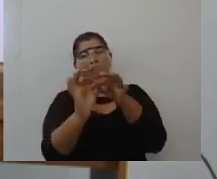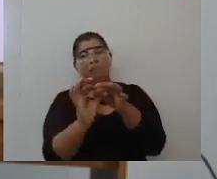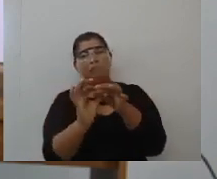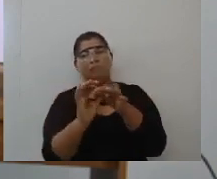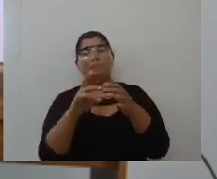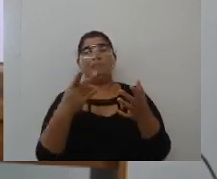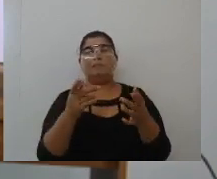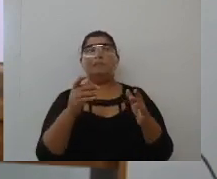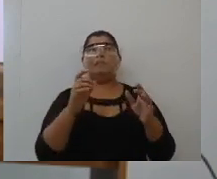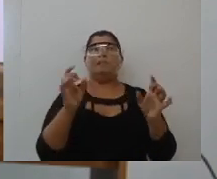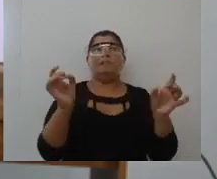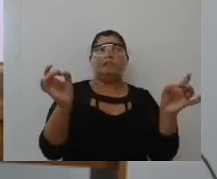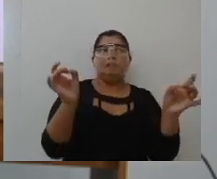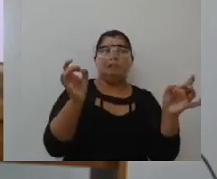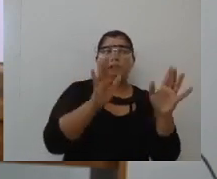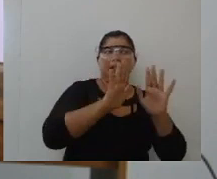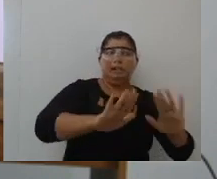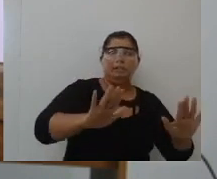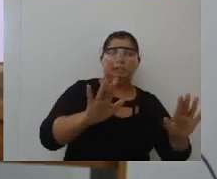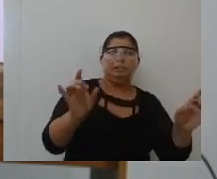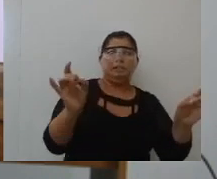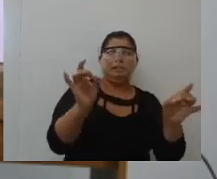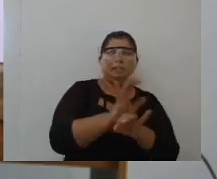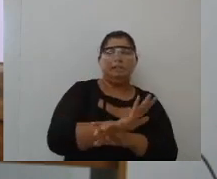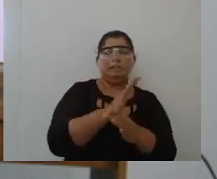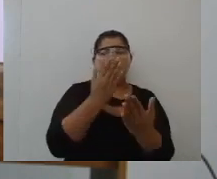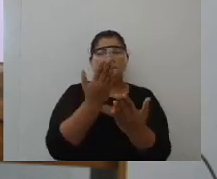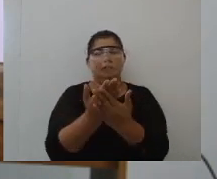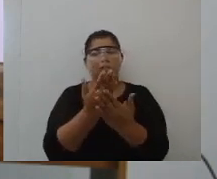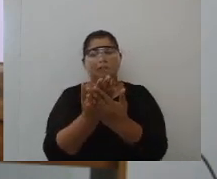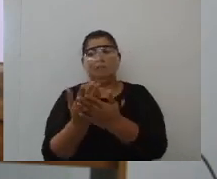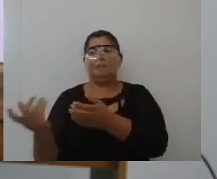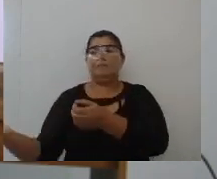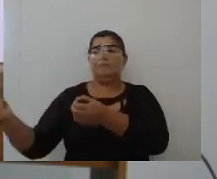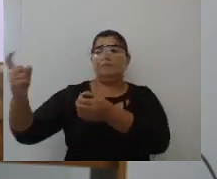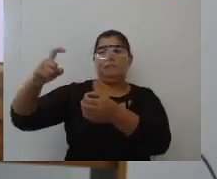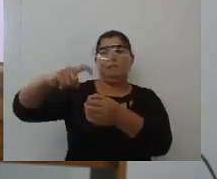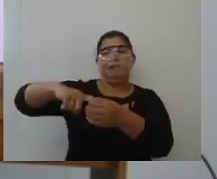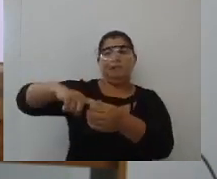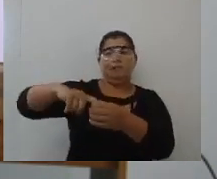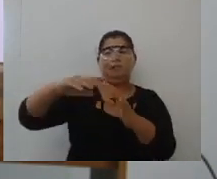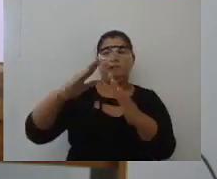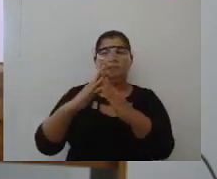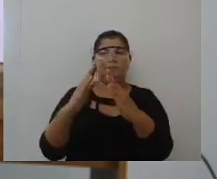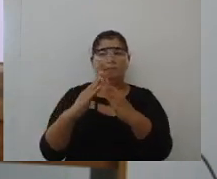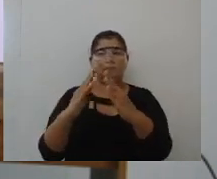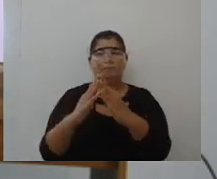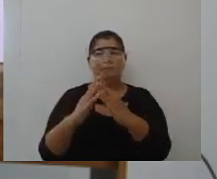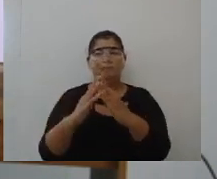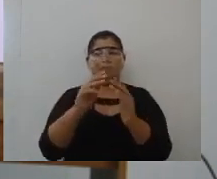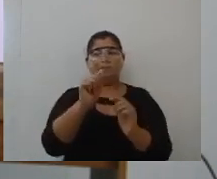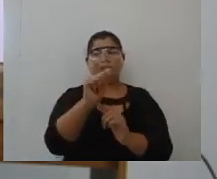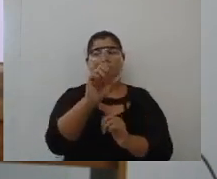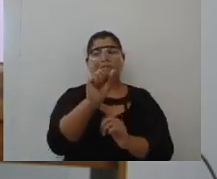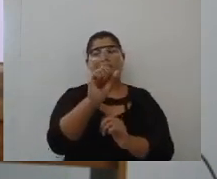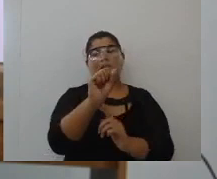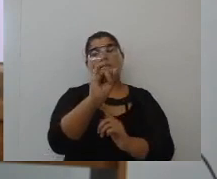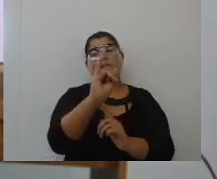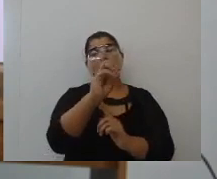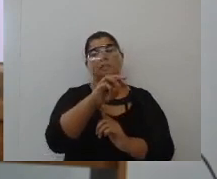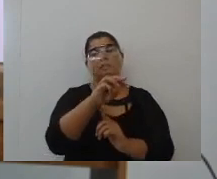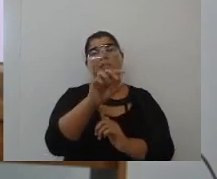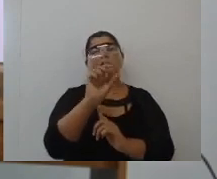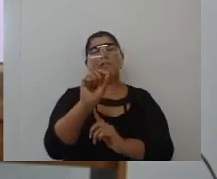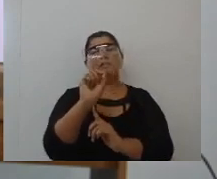assim que terminar a aula, volto para casa. Vê, assim que terminar a aula, acabou-se. Eu montei a